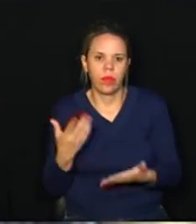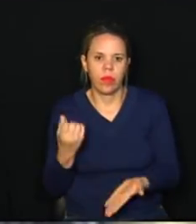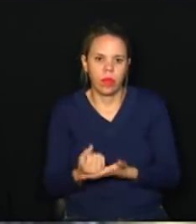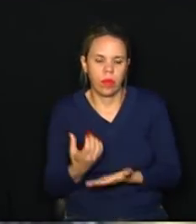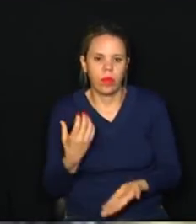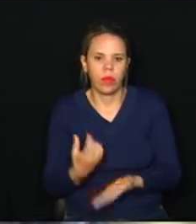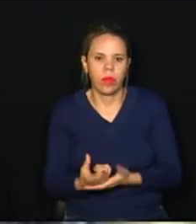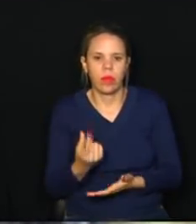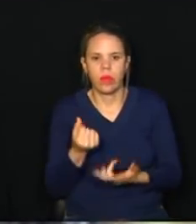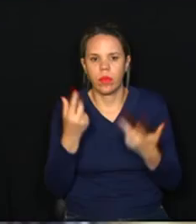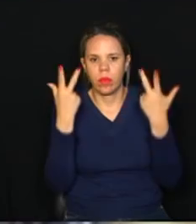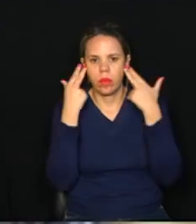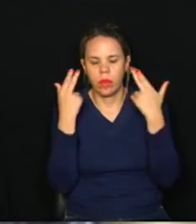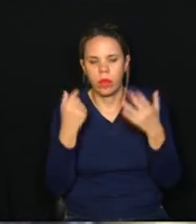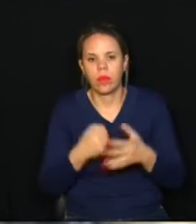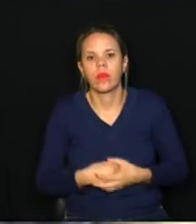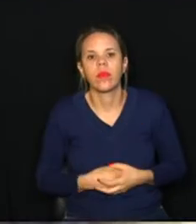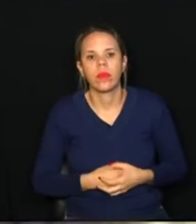recebendo normalmente.